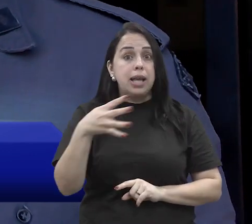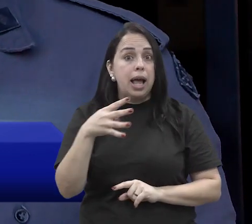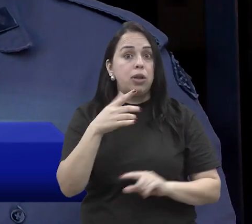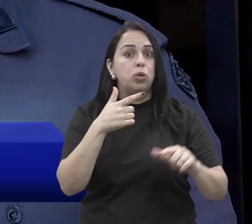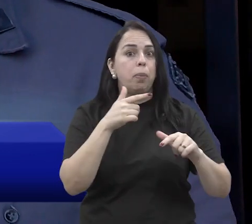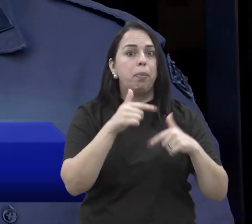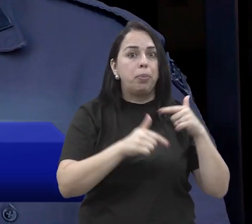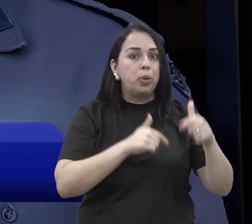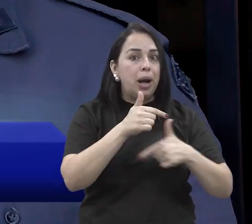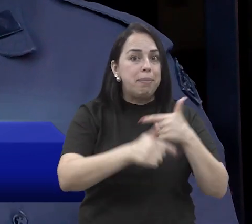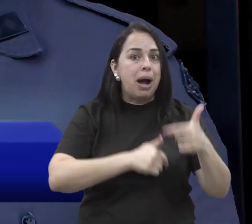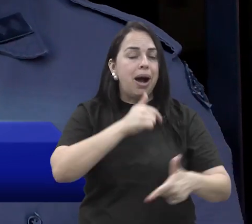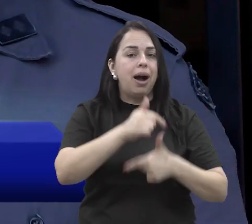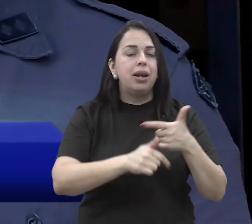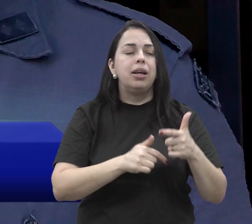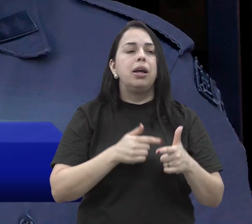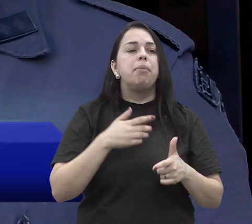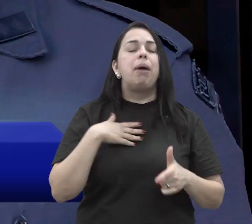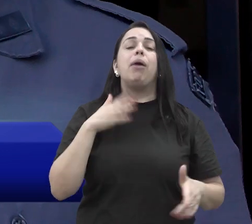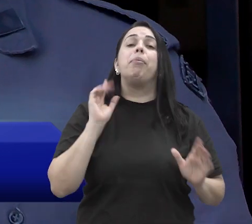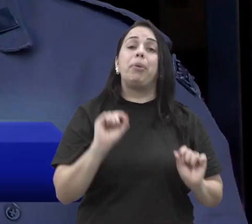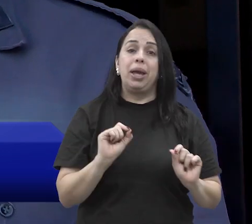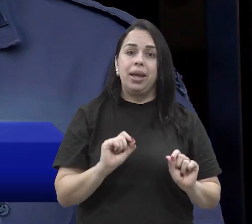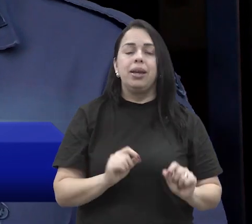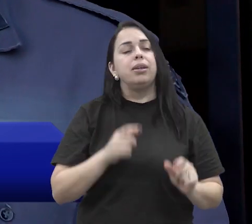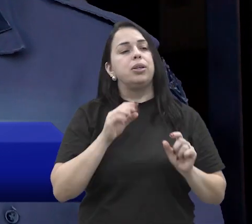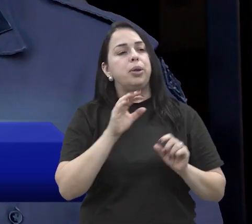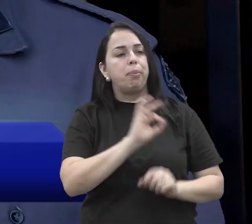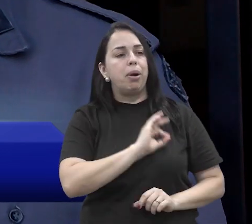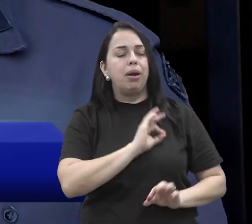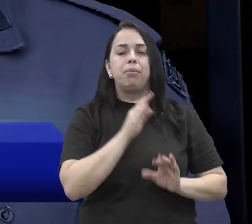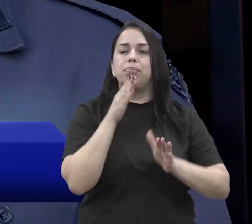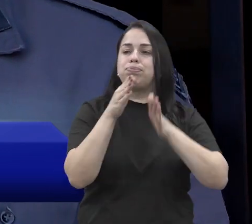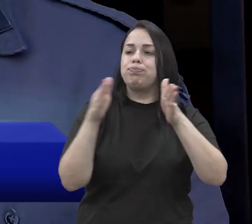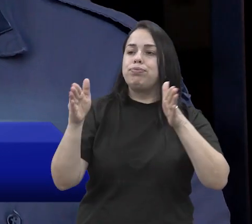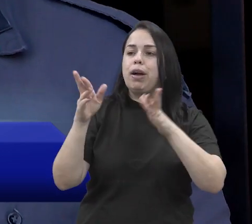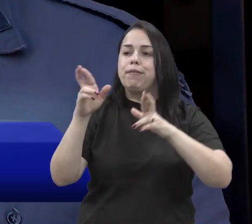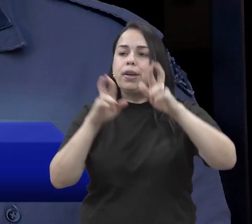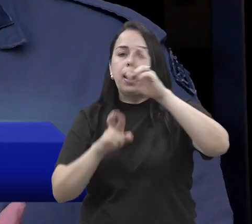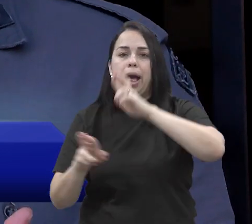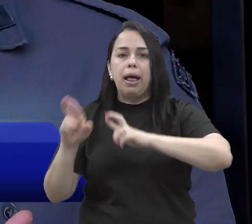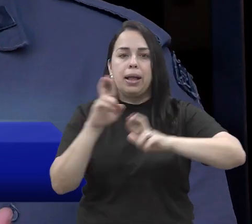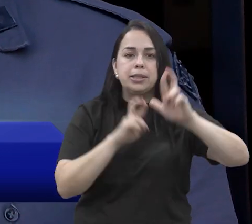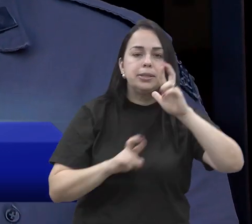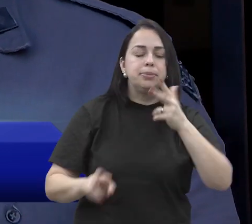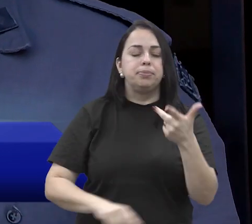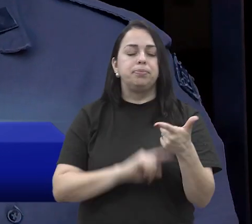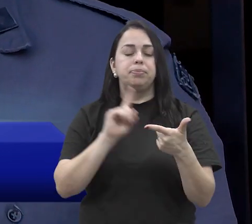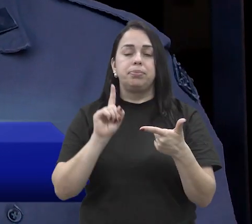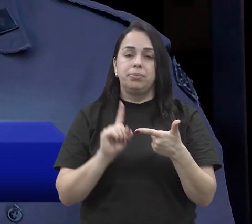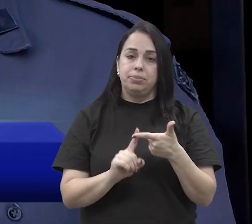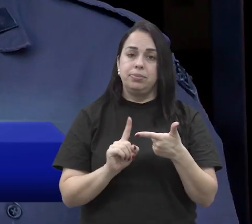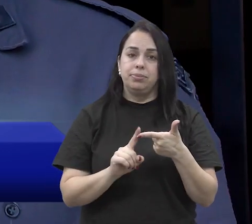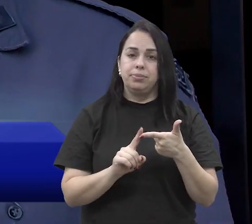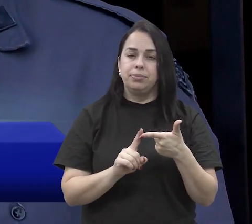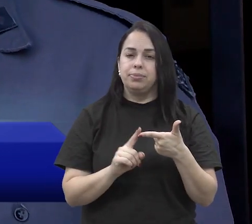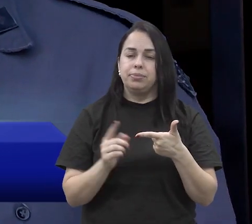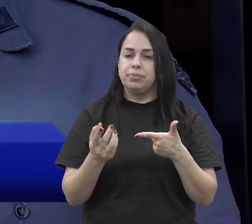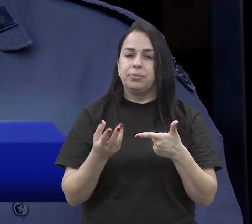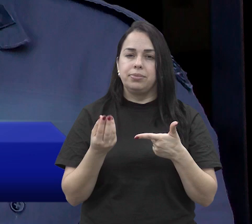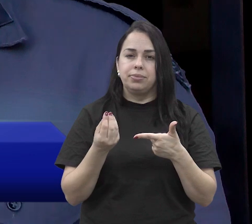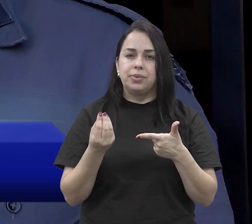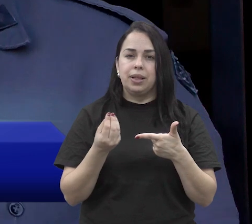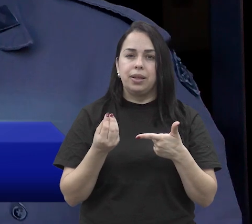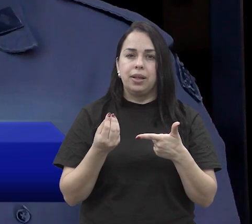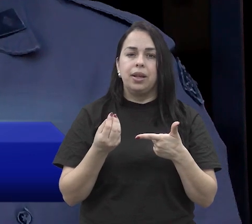policiais, visando o maior efetivo disponível nas ruas, nos momentos de maior fluxo de pessoas. Nós teremos a atuação de